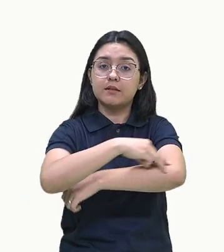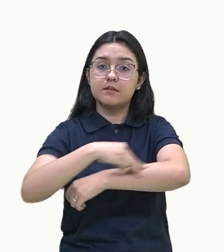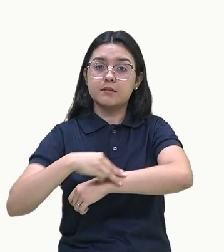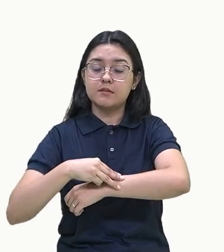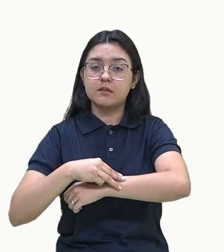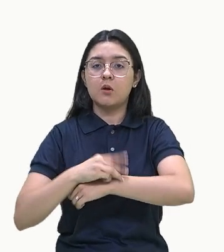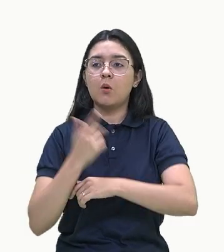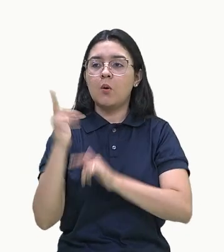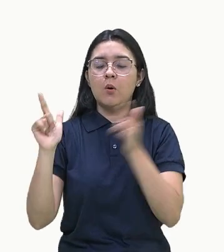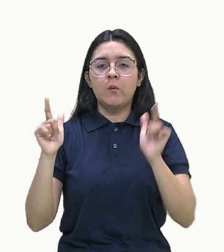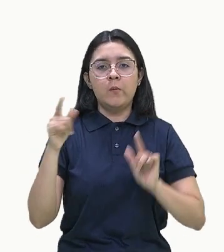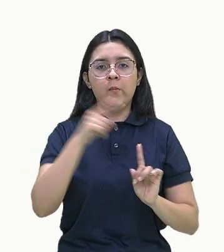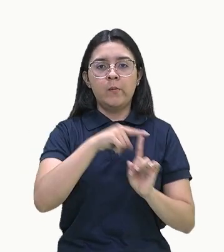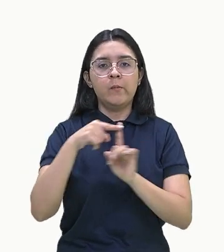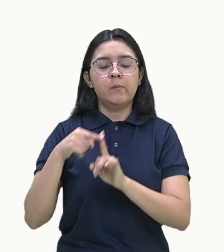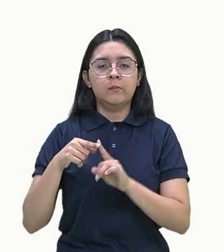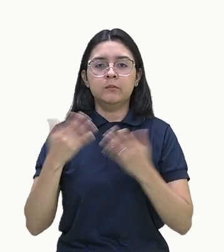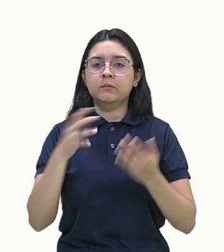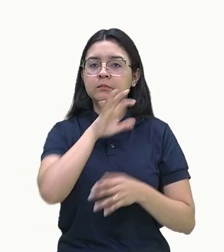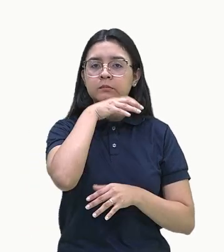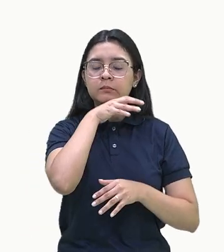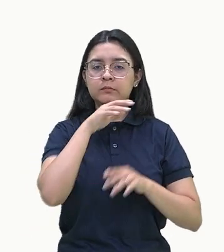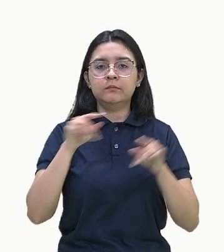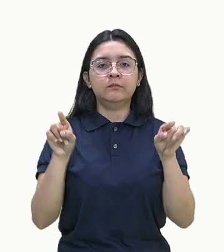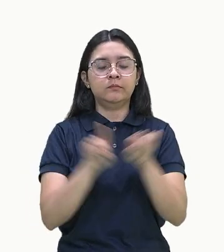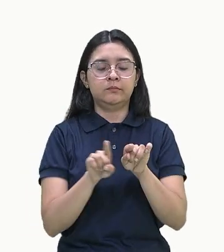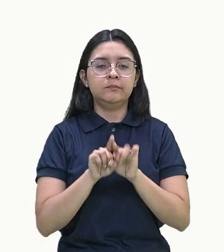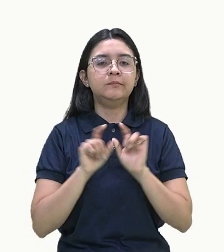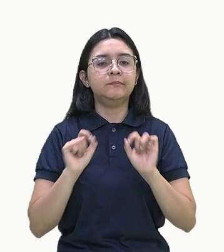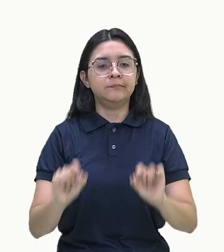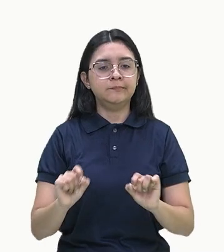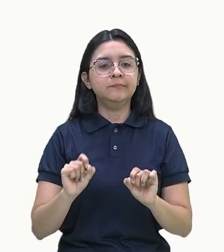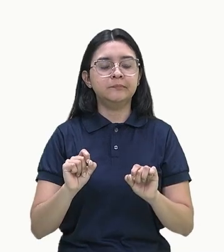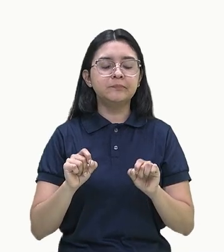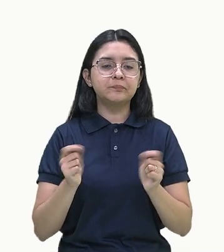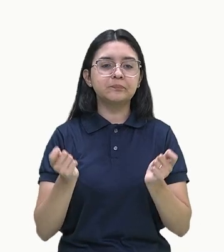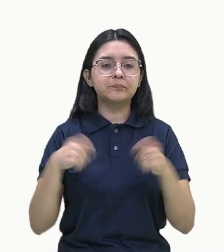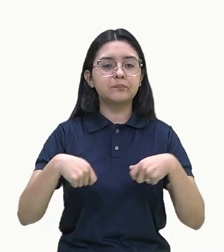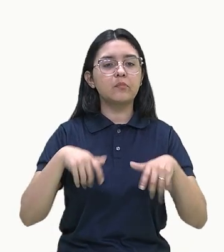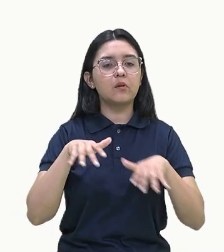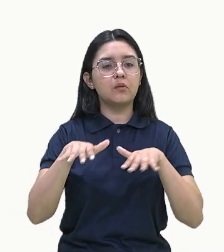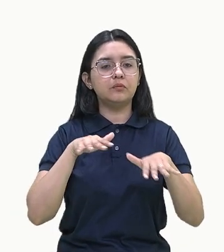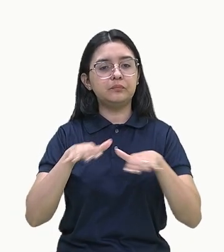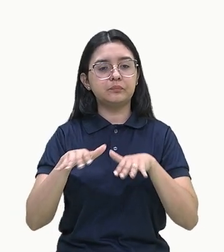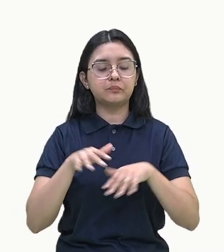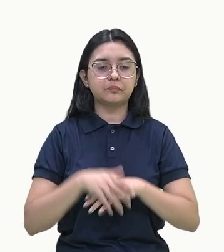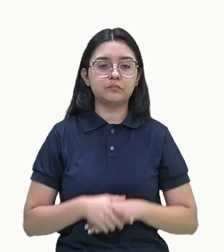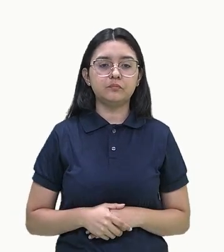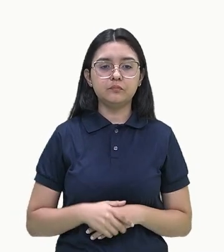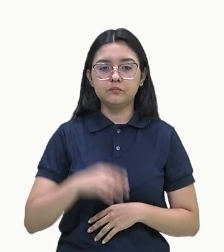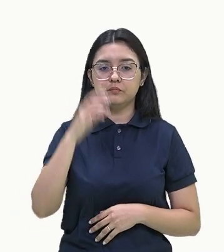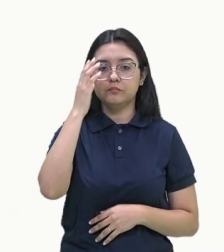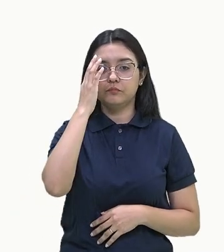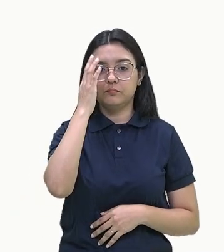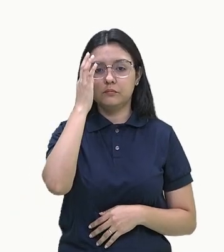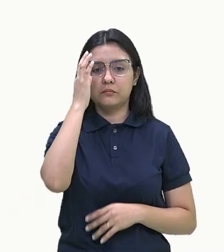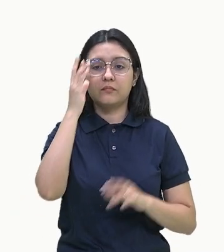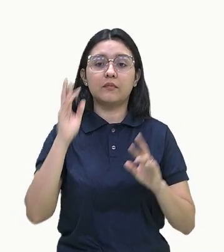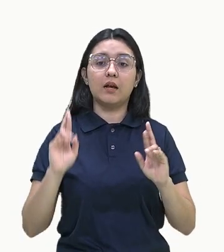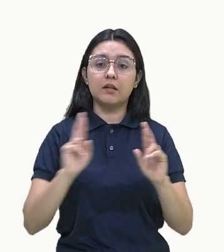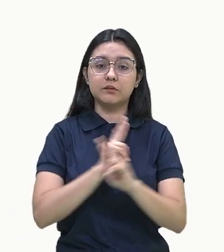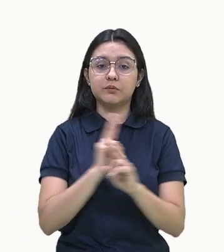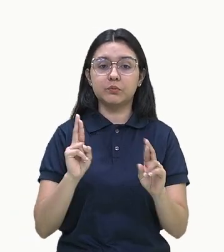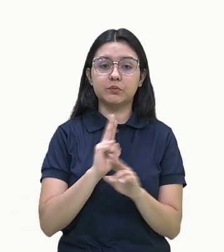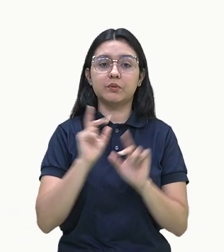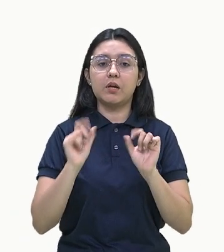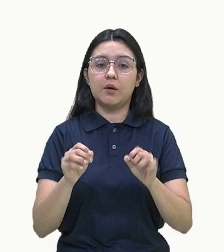outro animal que tenha tecido muscular, também vai estar realizando essas funções associadas, o